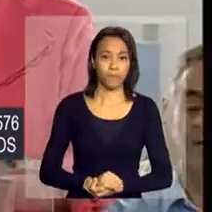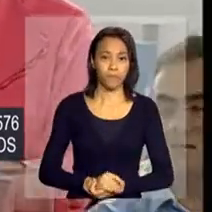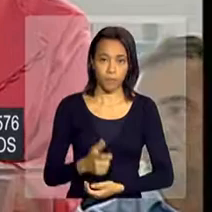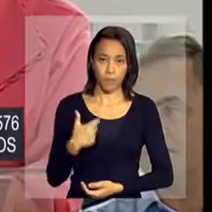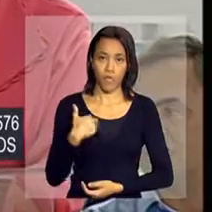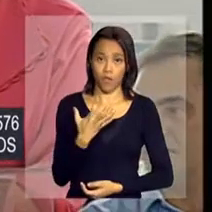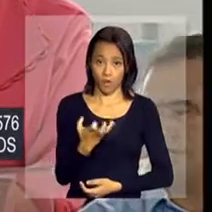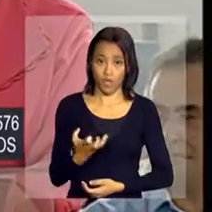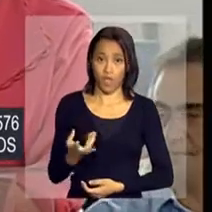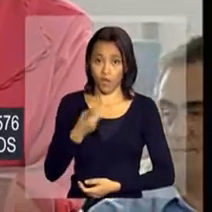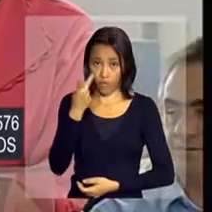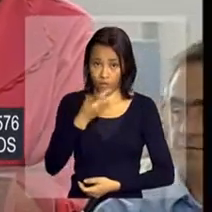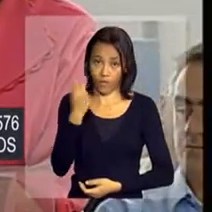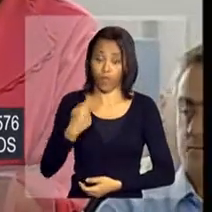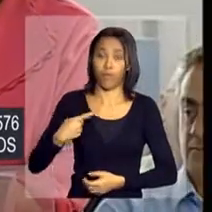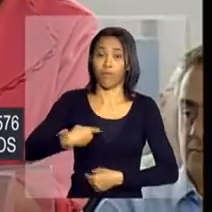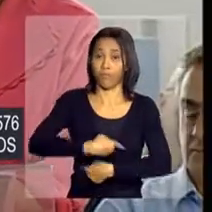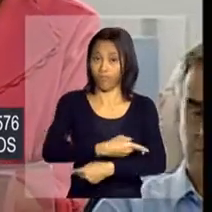quero dizer para vocês